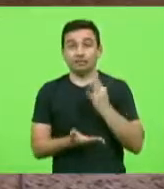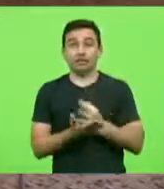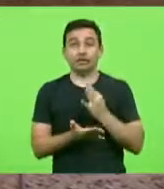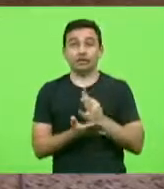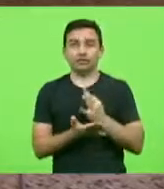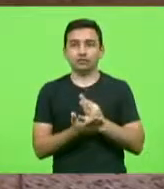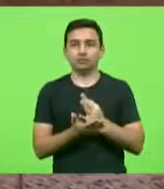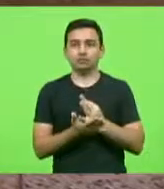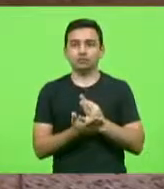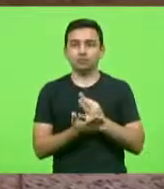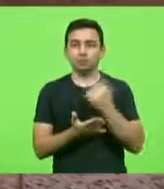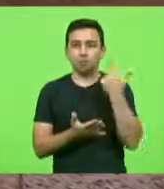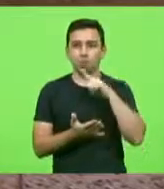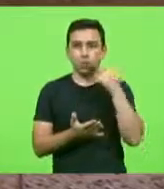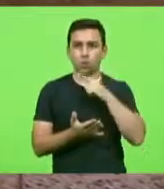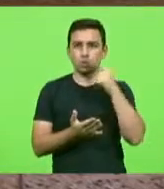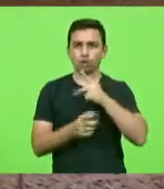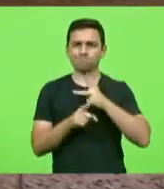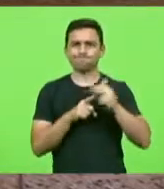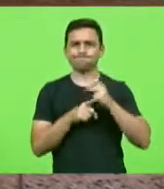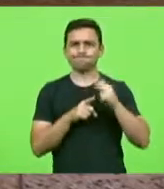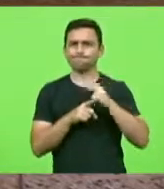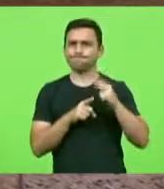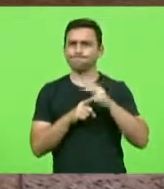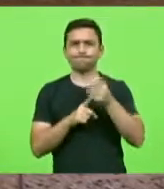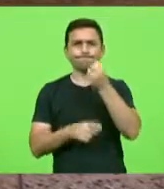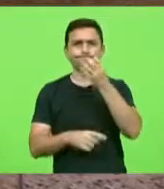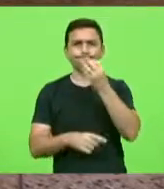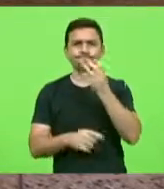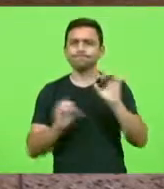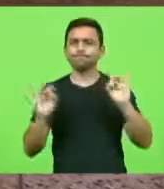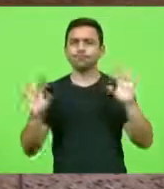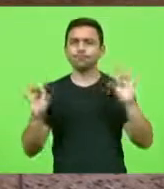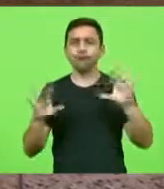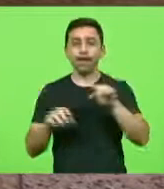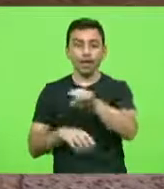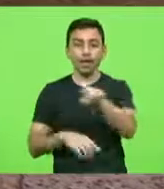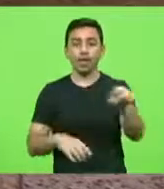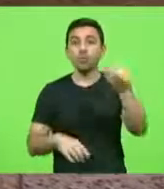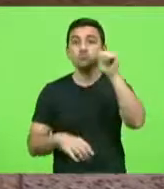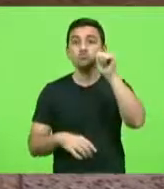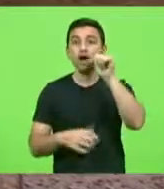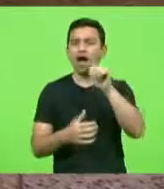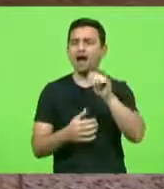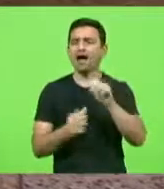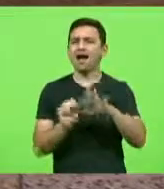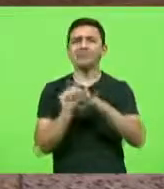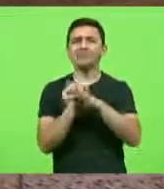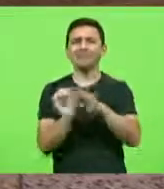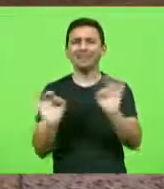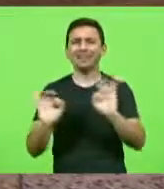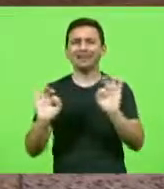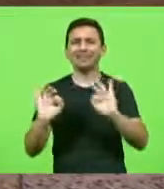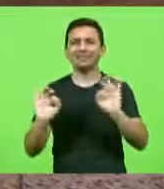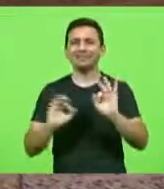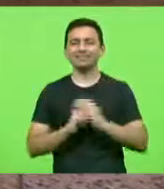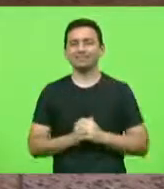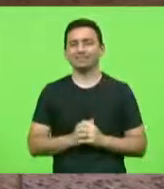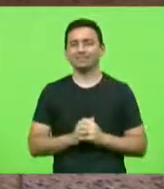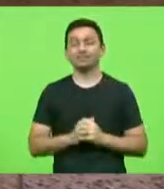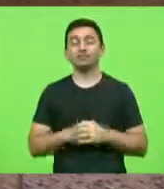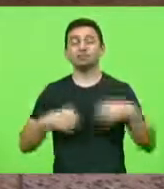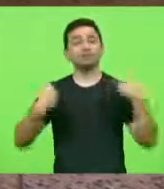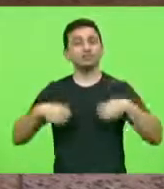de sucesso enorme, e essas mulheres não tinham garantia nenhuma para dar. É mais ou menos isso que